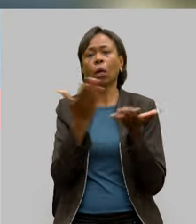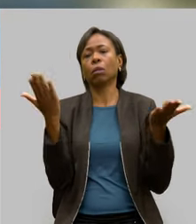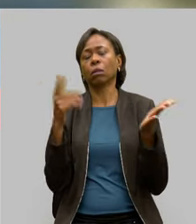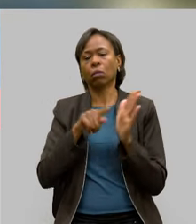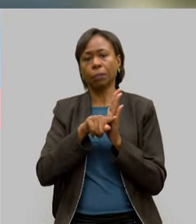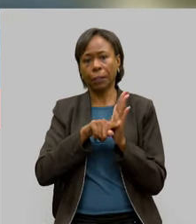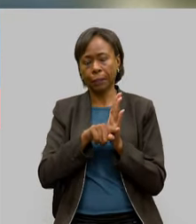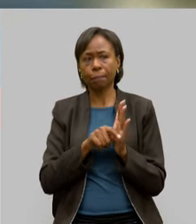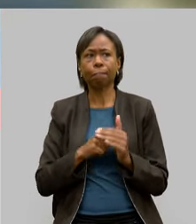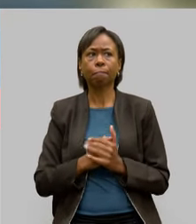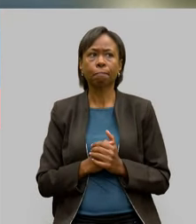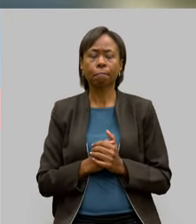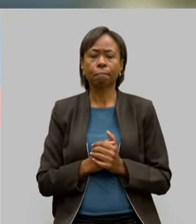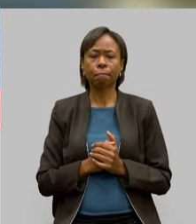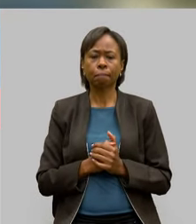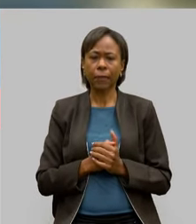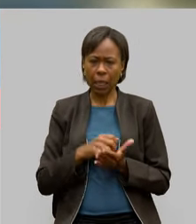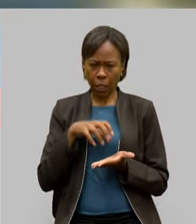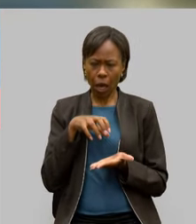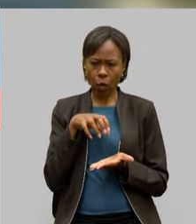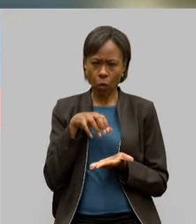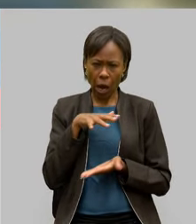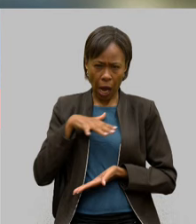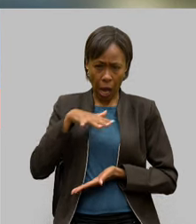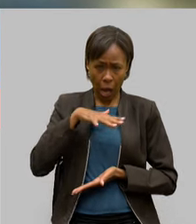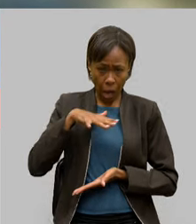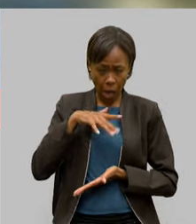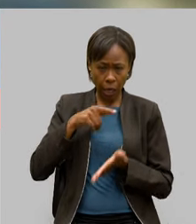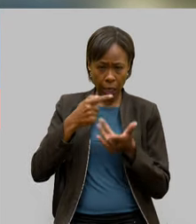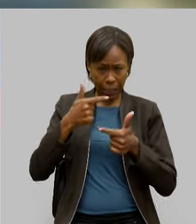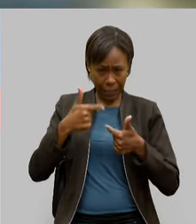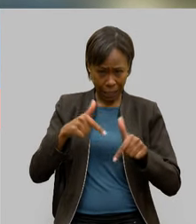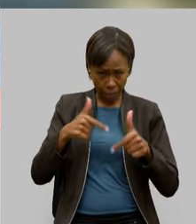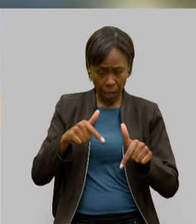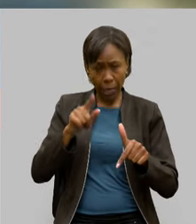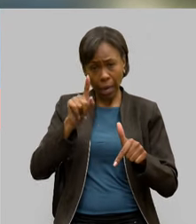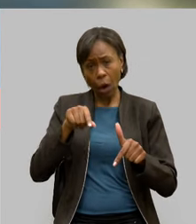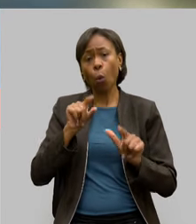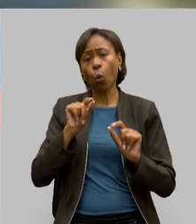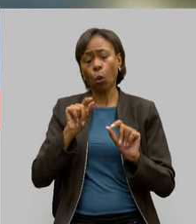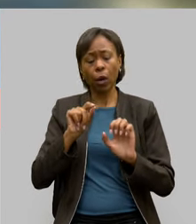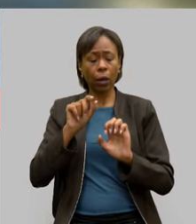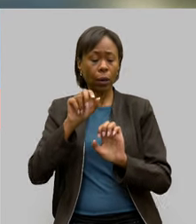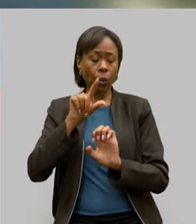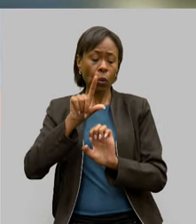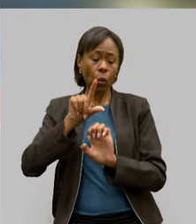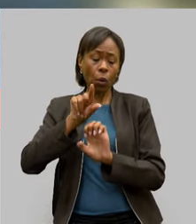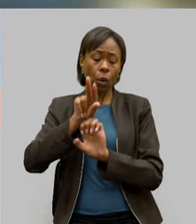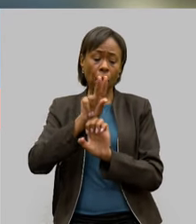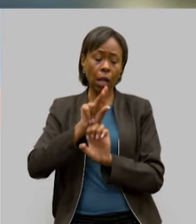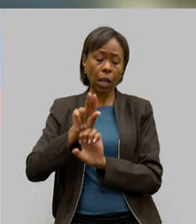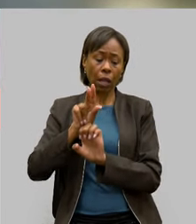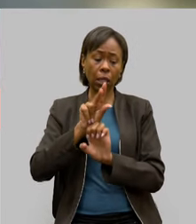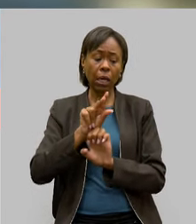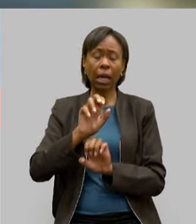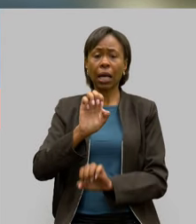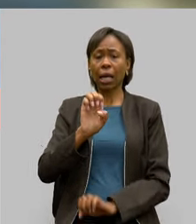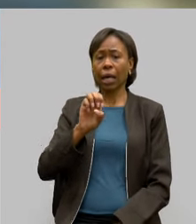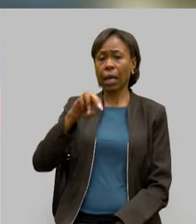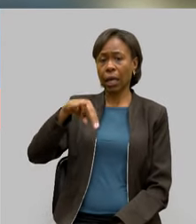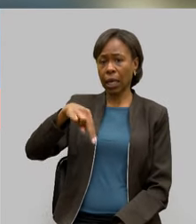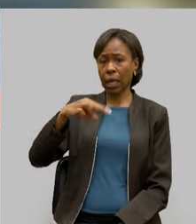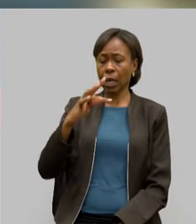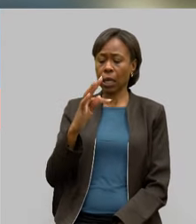trabalho que é entomologia né apenas para que o público entenda né entomologia é o estudo dos